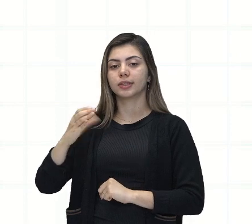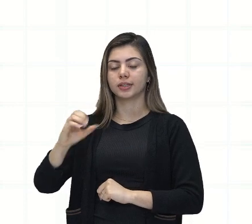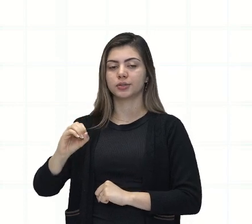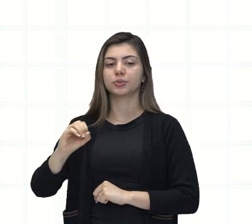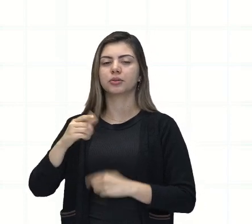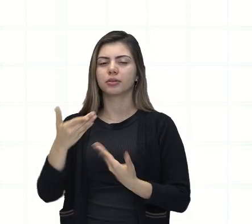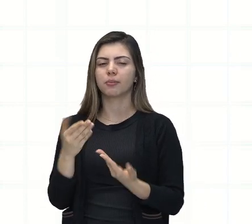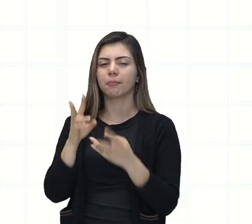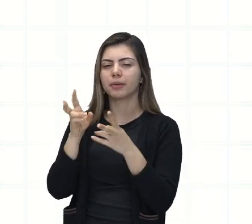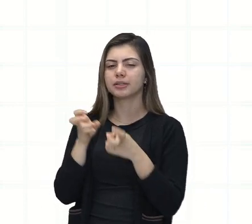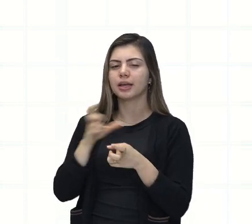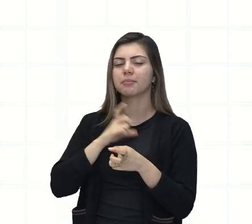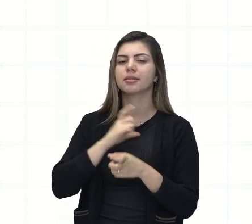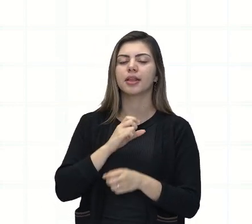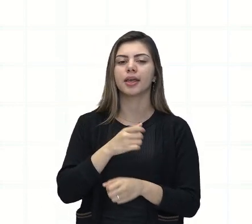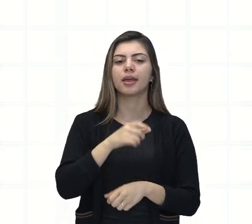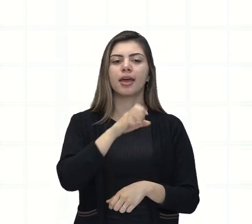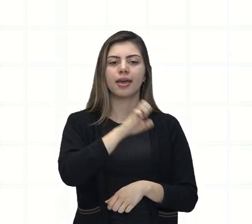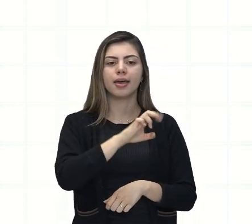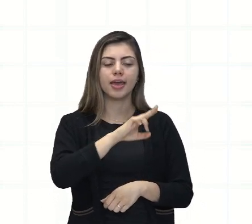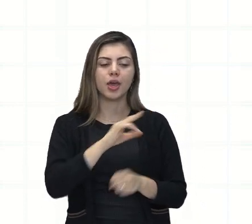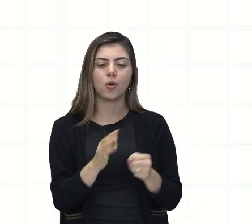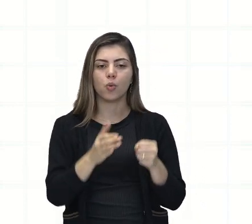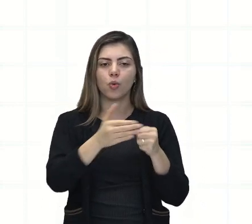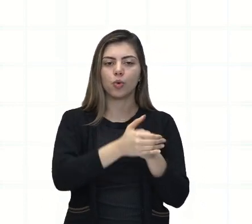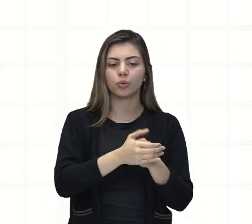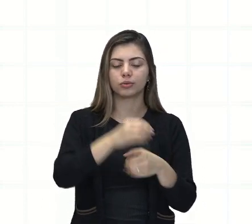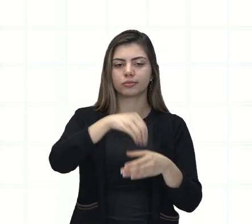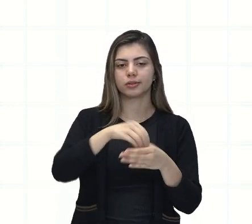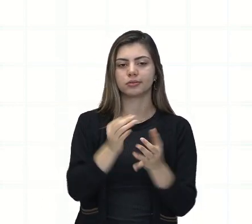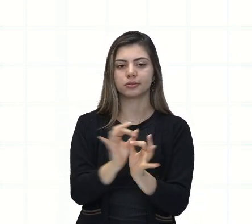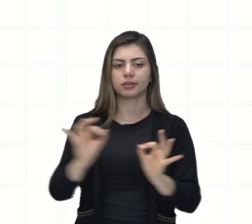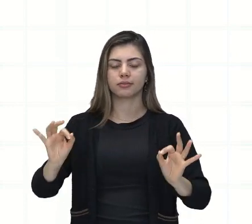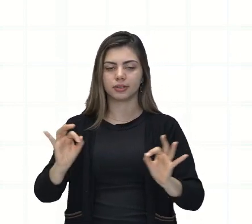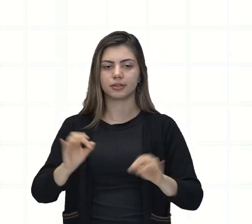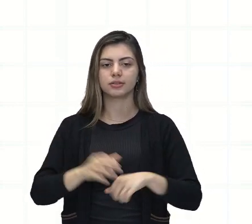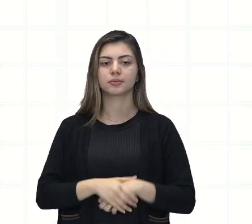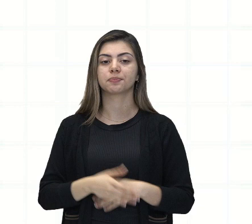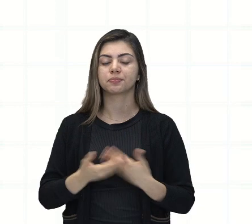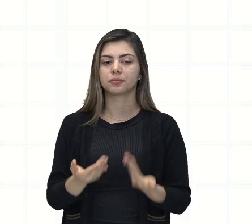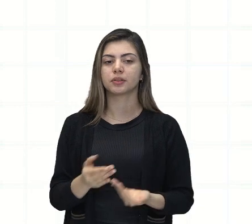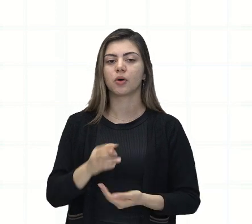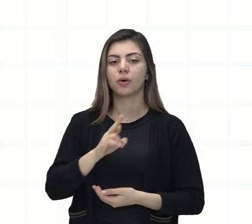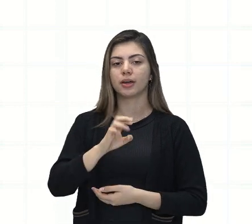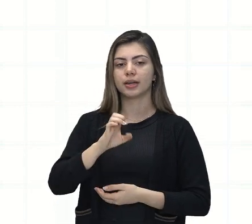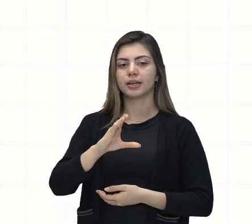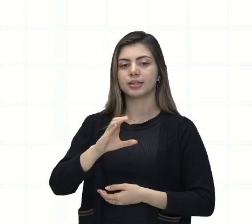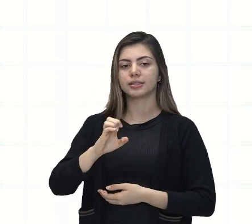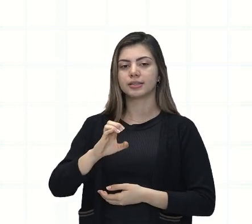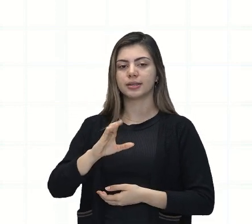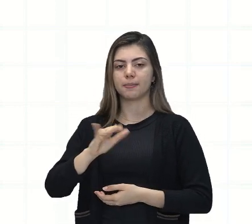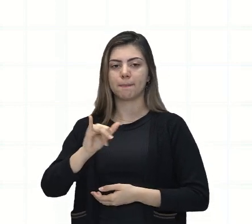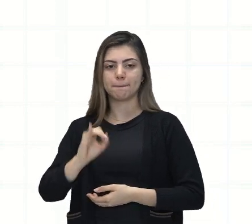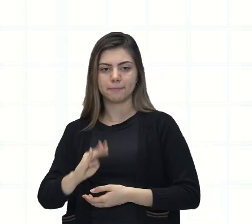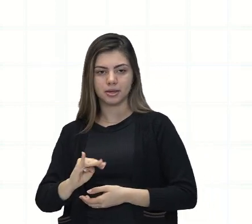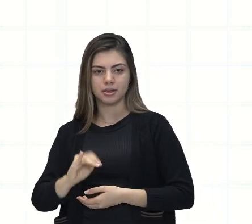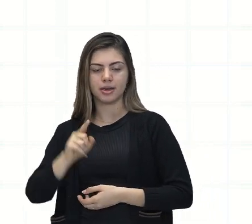oculto, eu vou colocar aqui entre parênteses. Recebi é um verbo.